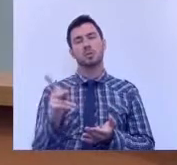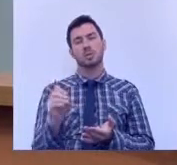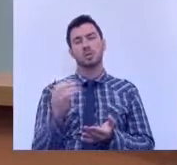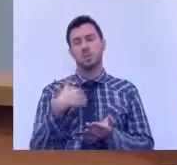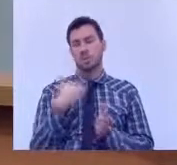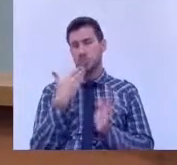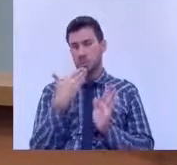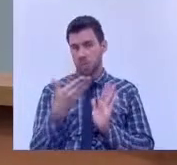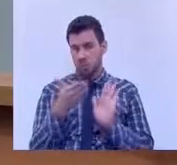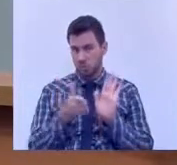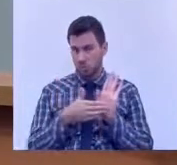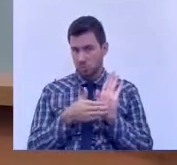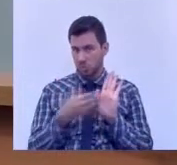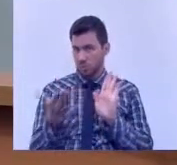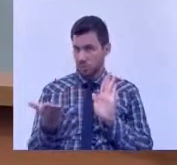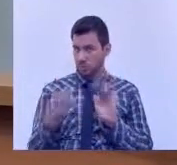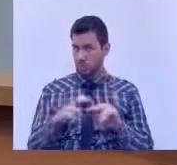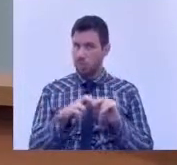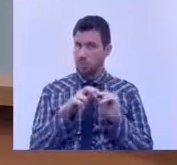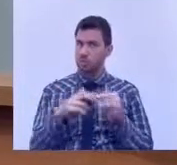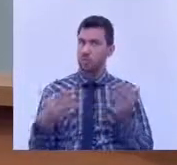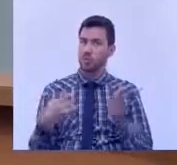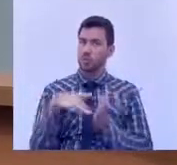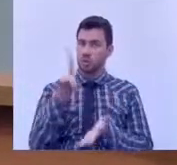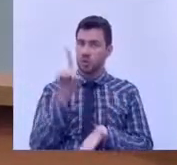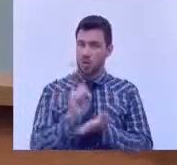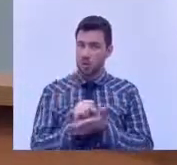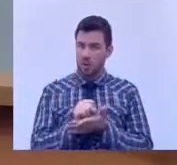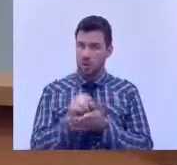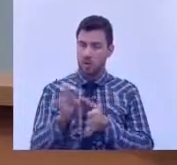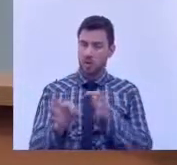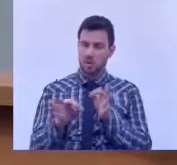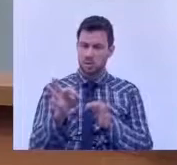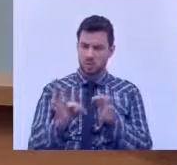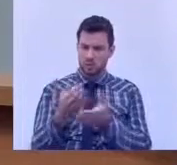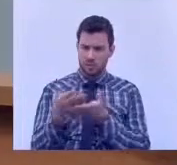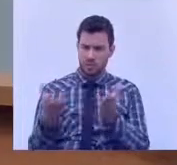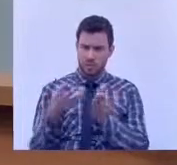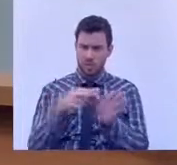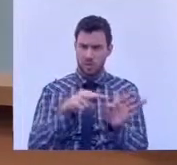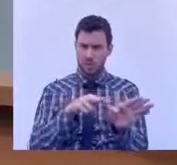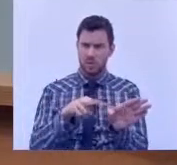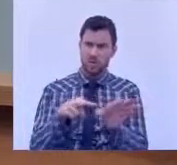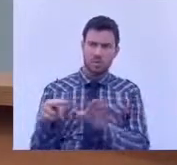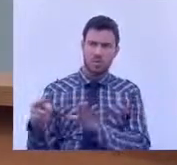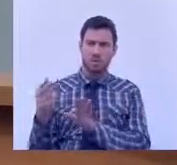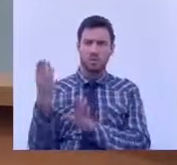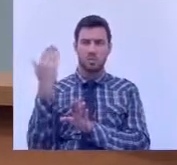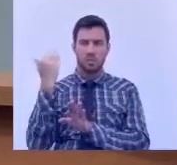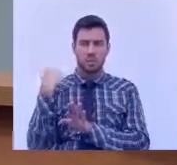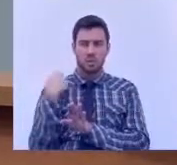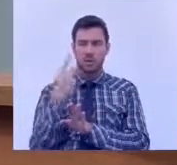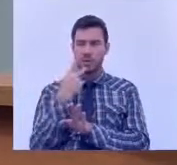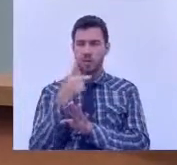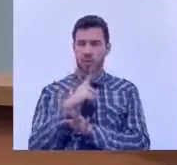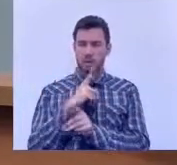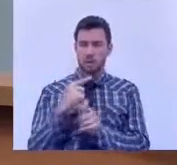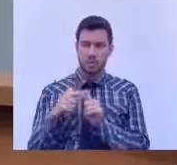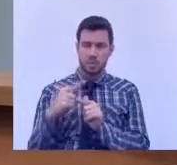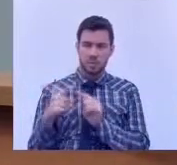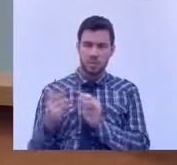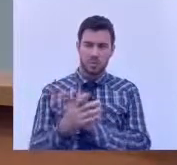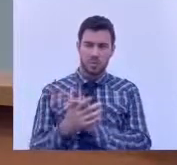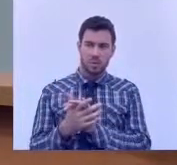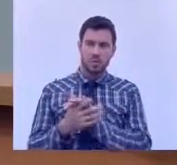requerimento. Porque realmente o decreto executivo, que há duas semanas atrás foi publicado, embaralhou muito